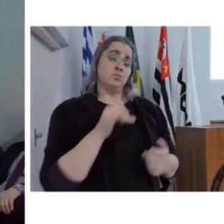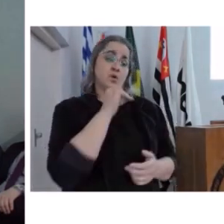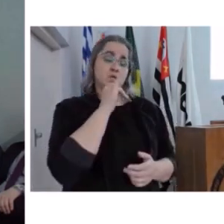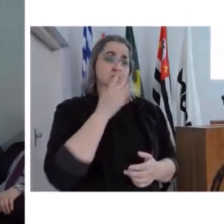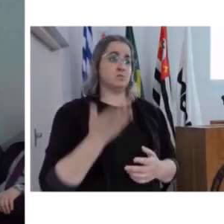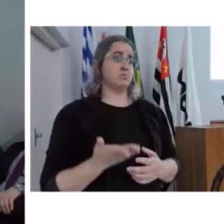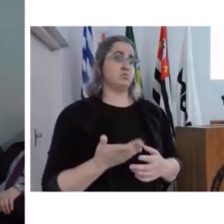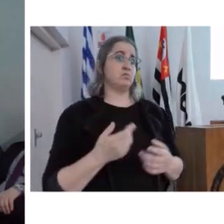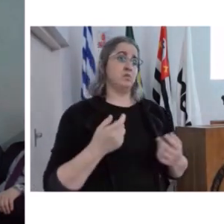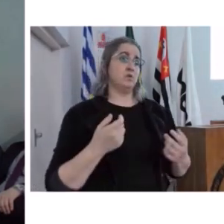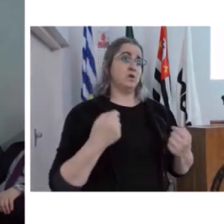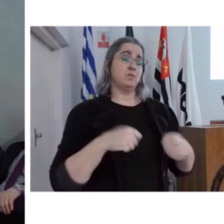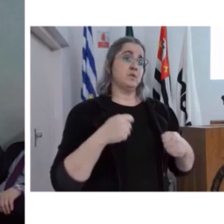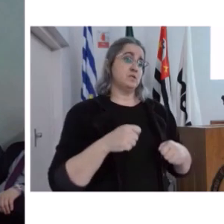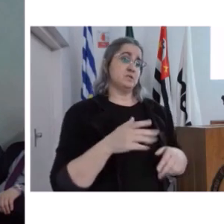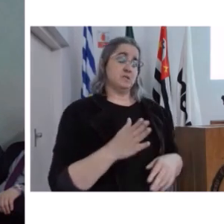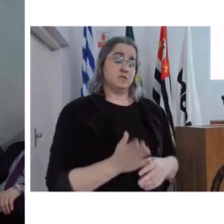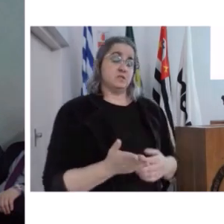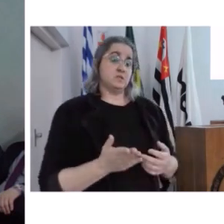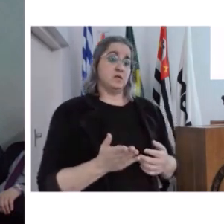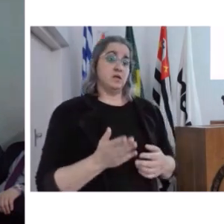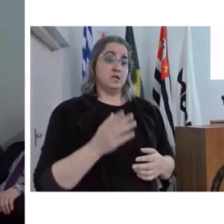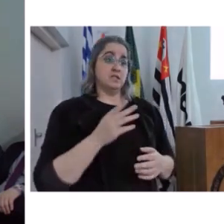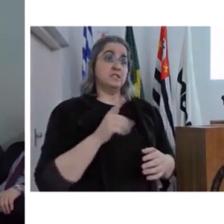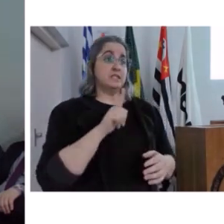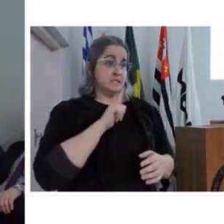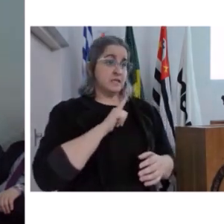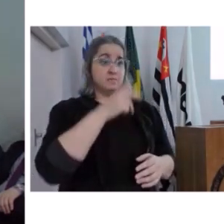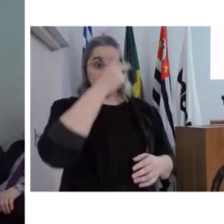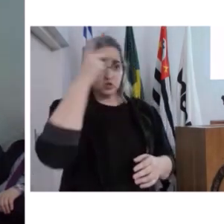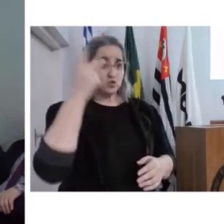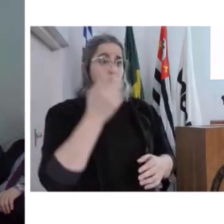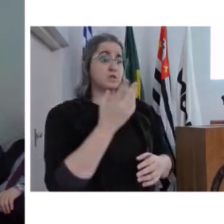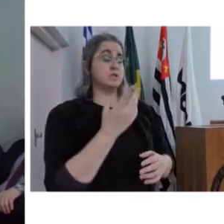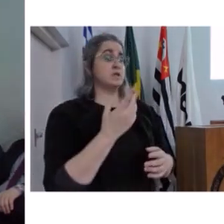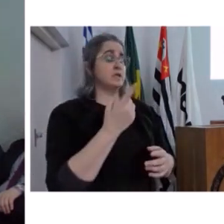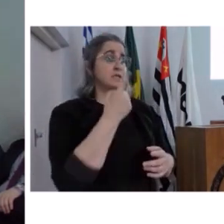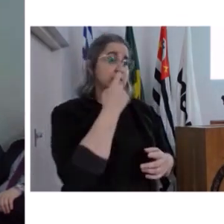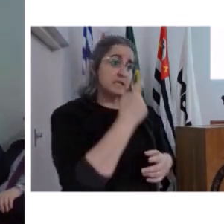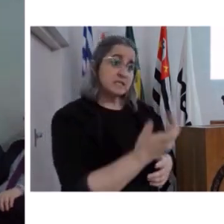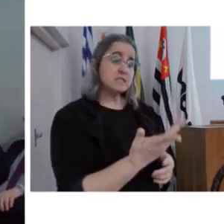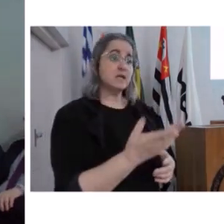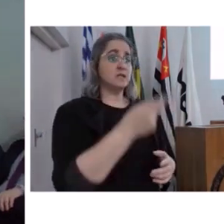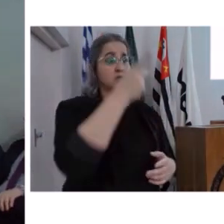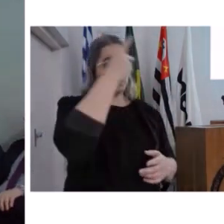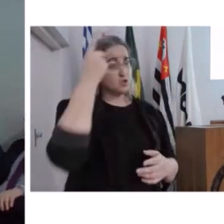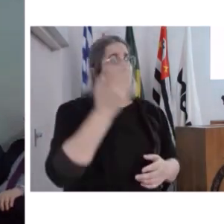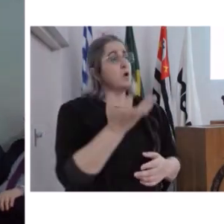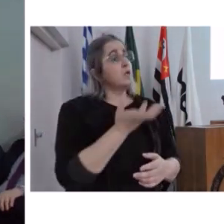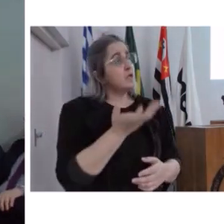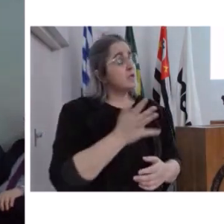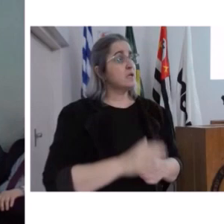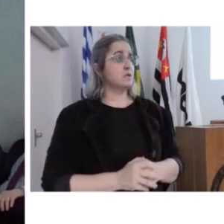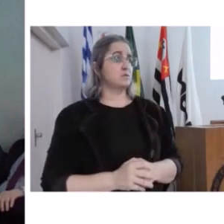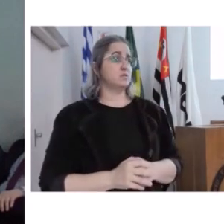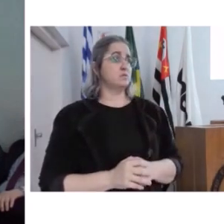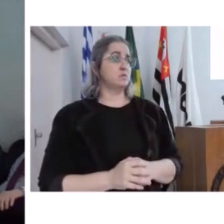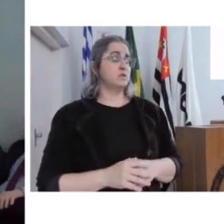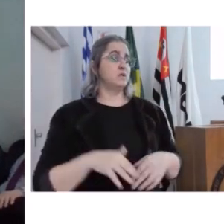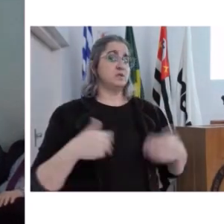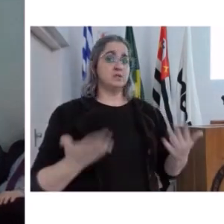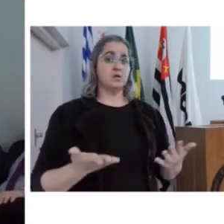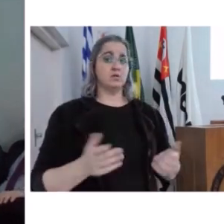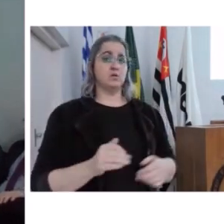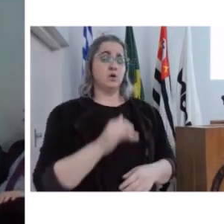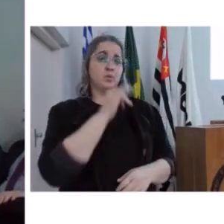eu tenho um caso de discrasia, não deu tempo de apresentar, mas tem um caso de discrasia, por exemplo, anemia de Fanconi. A anemia de Fanconi ele é muito comum, por exemplo, naquela região